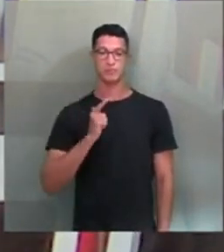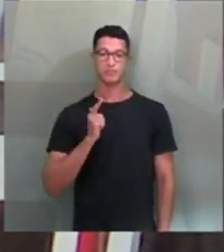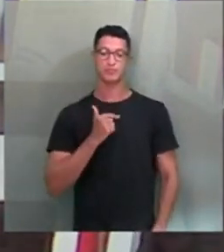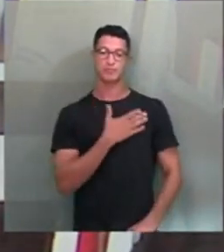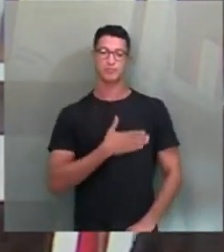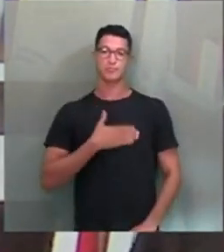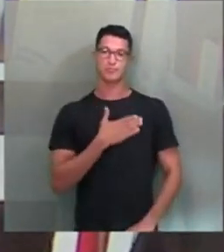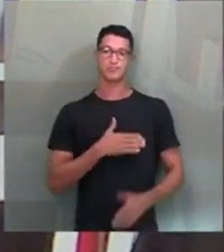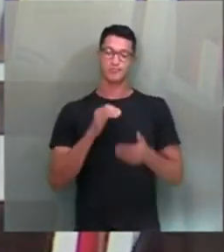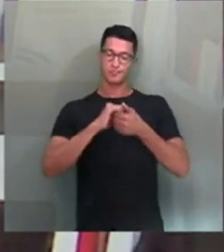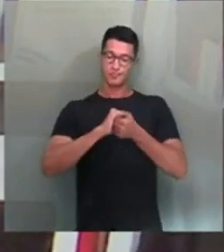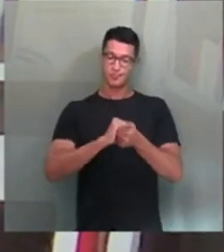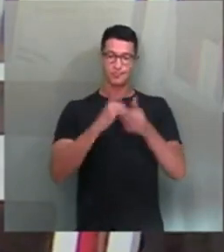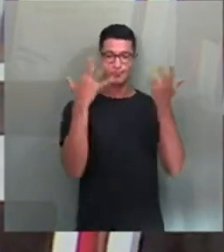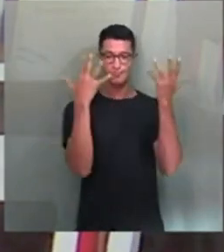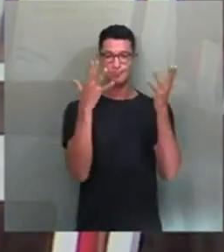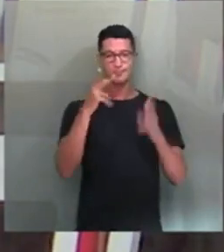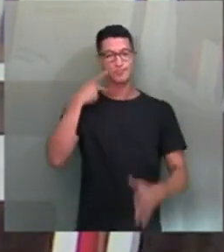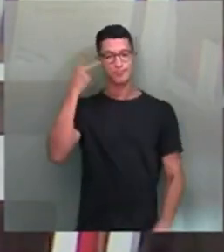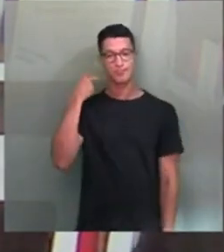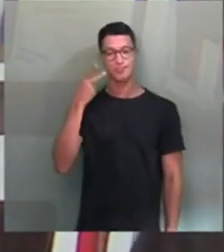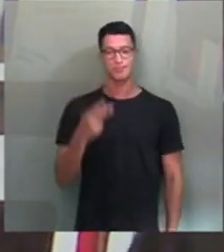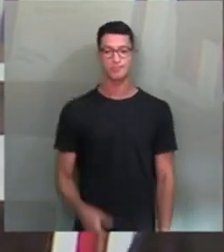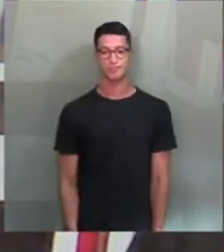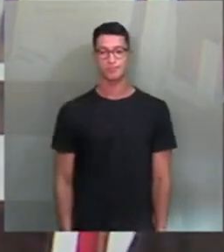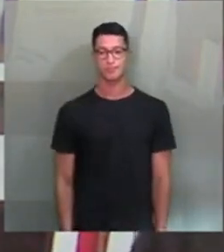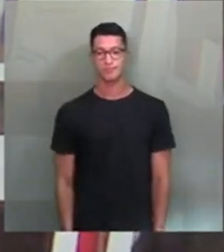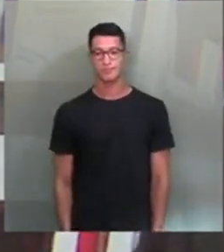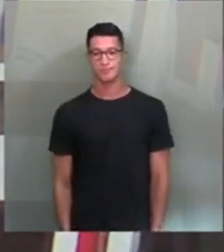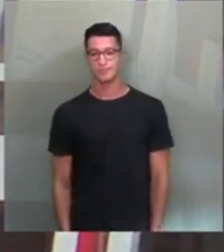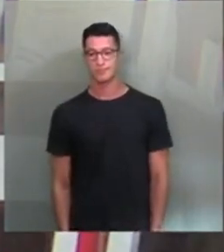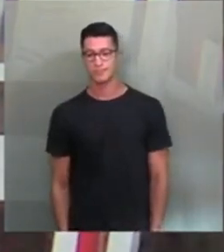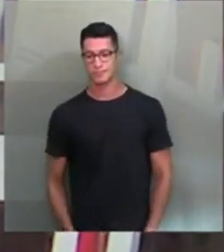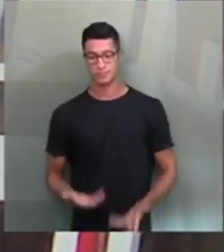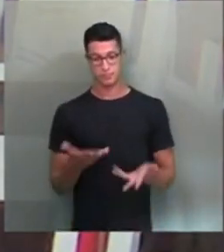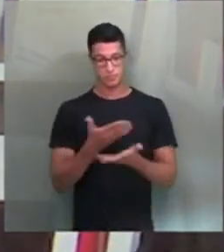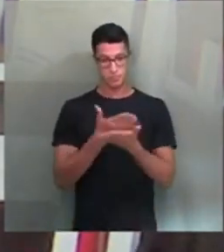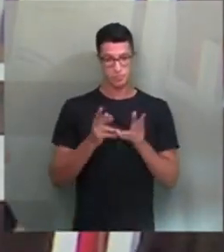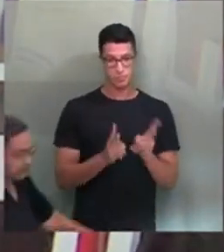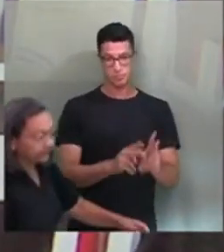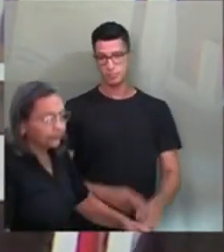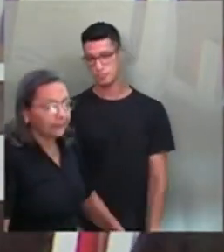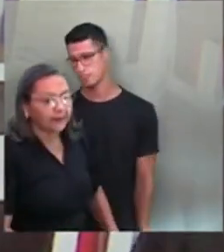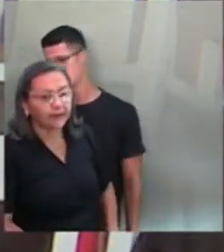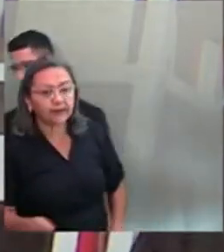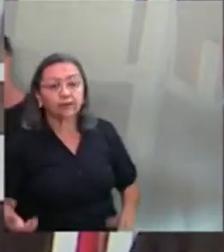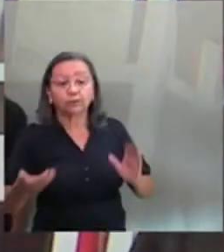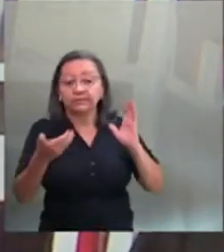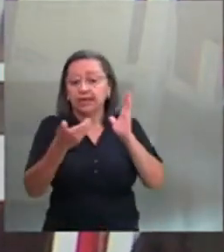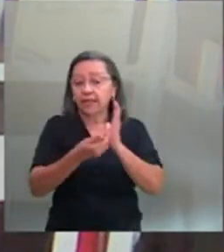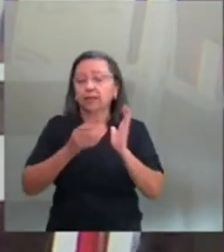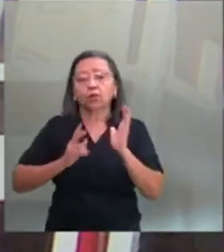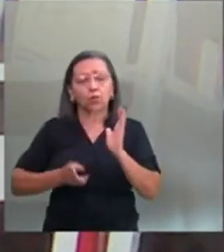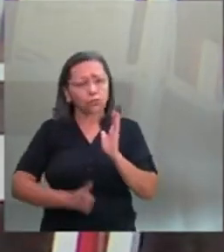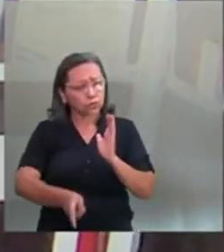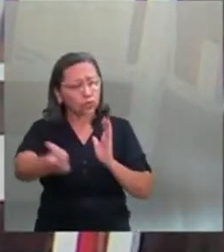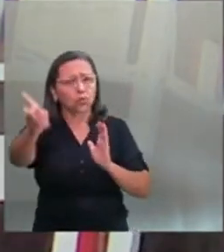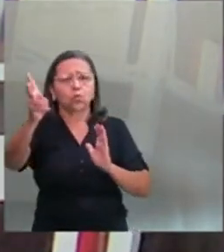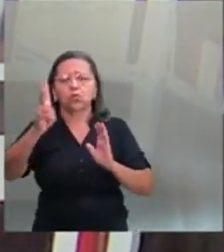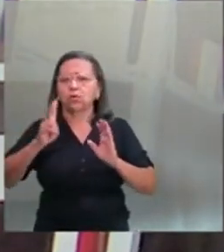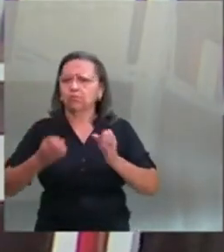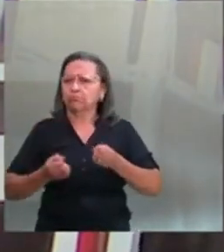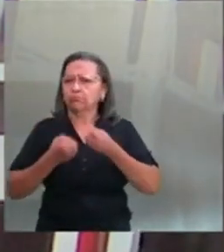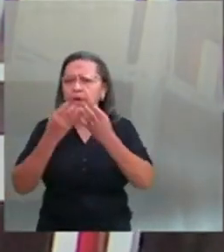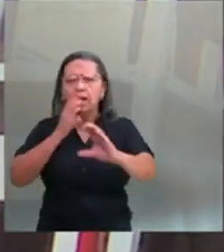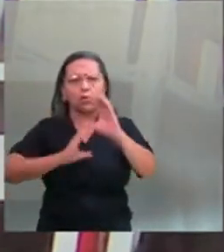e as demais parlamentares, estimulando com que o Congresso Nacional continue a promover a comunicação pública,